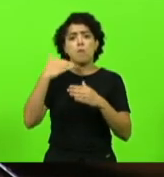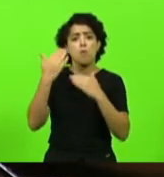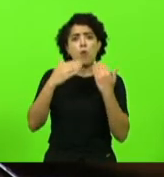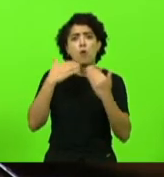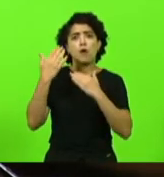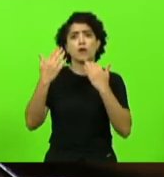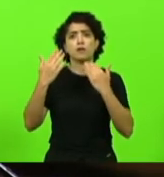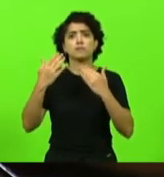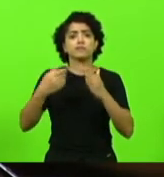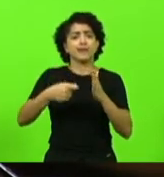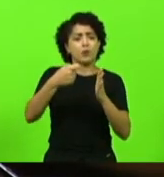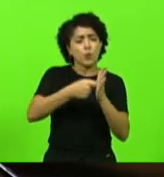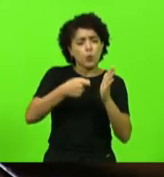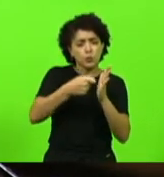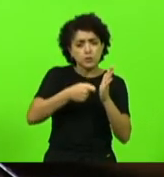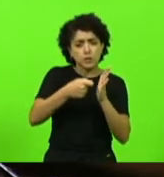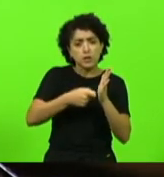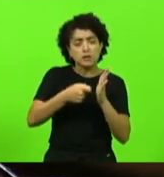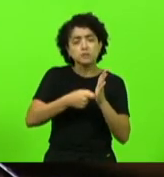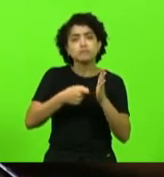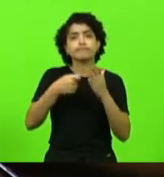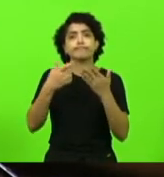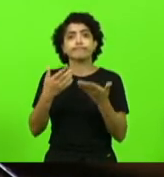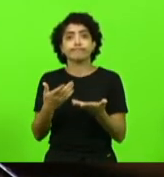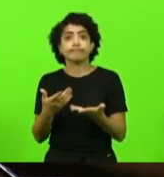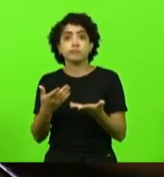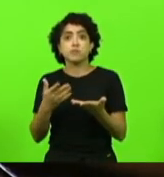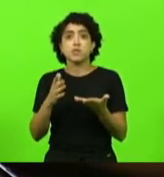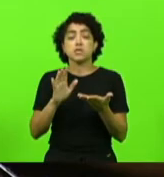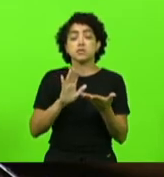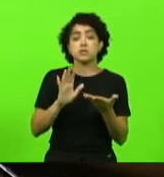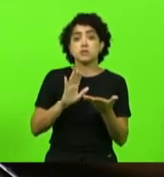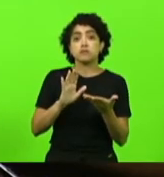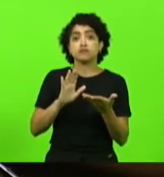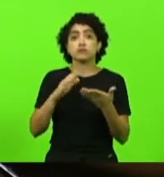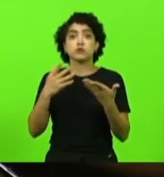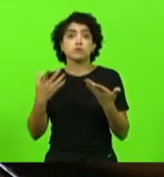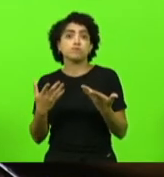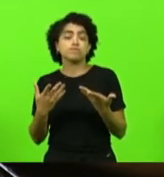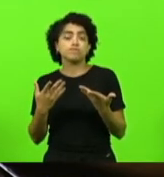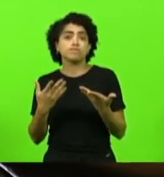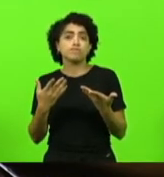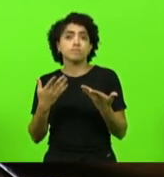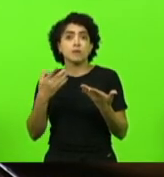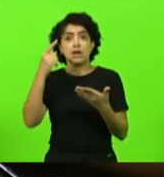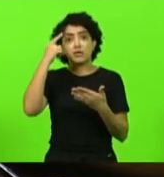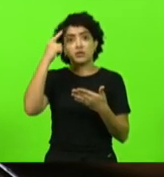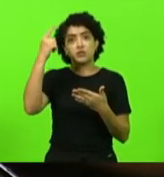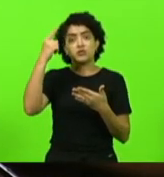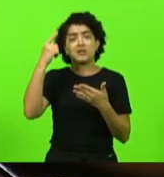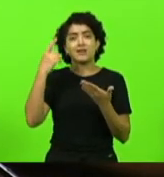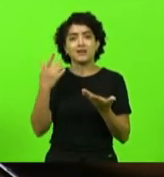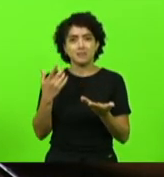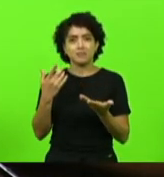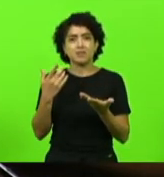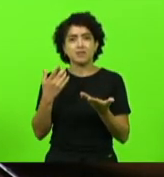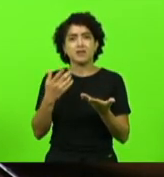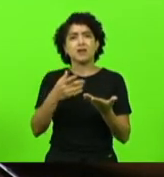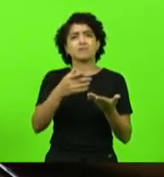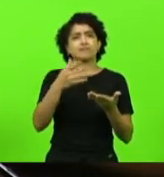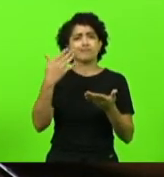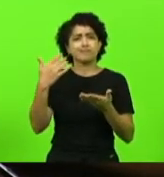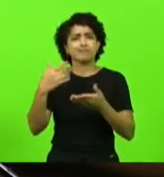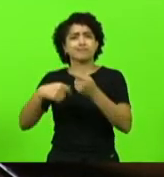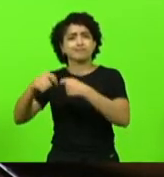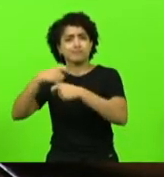liberdade. Ainda, se não são mártires nem guerreiros, lembramos daqueles economistas, no caso, no meu